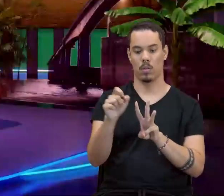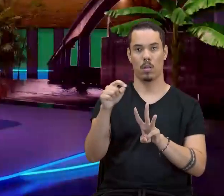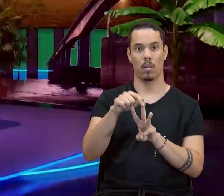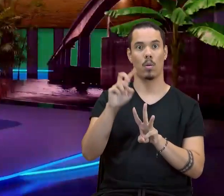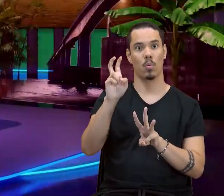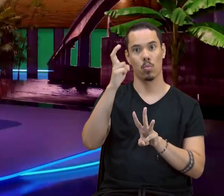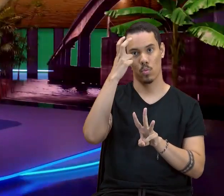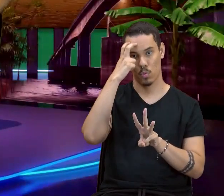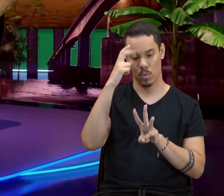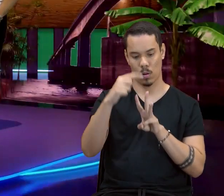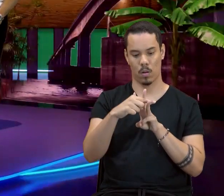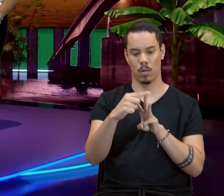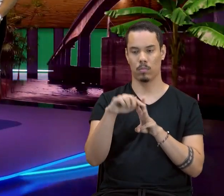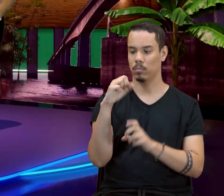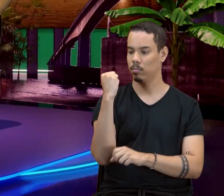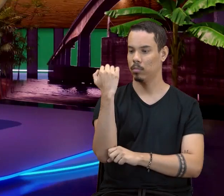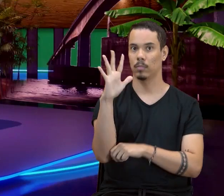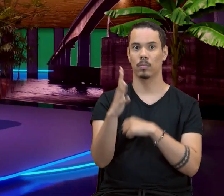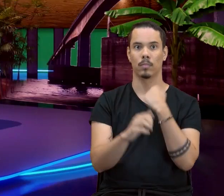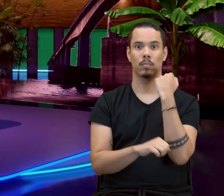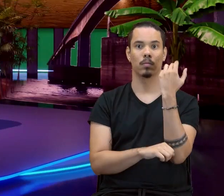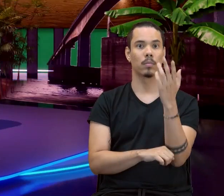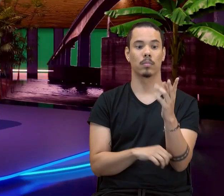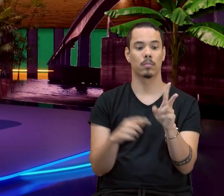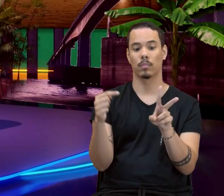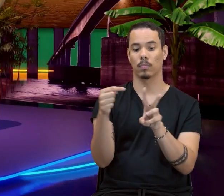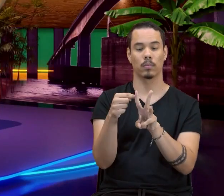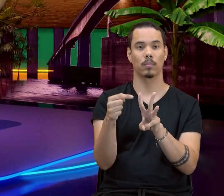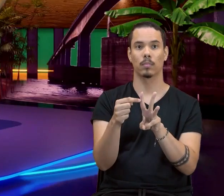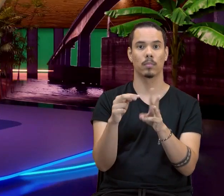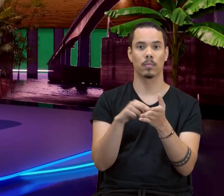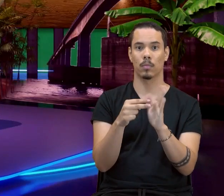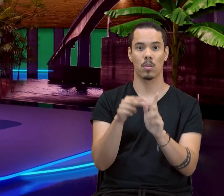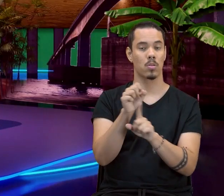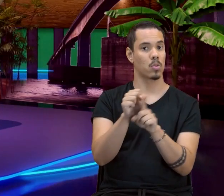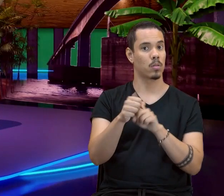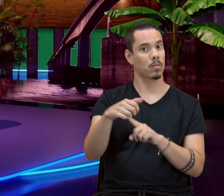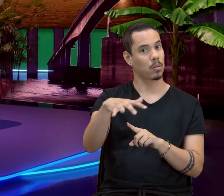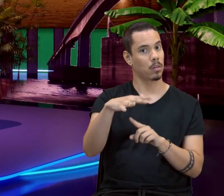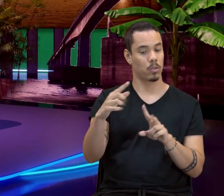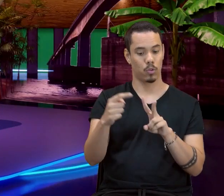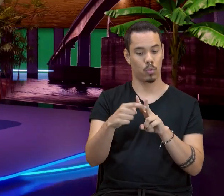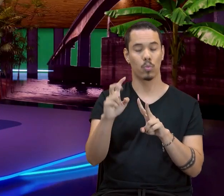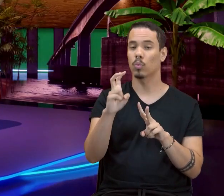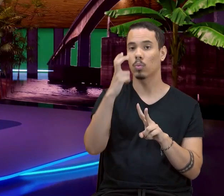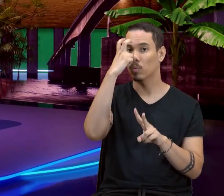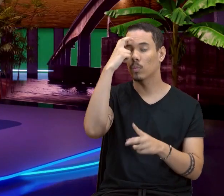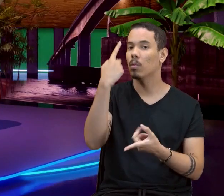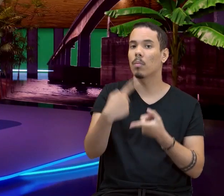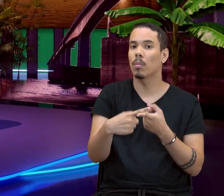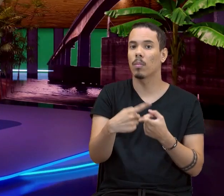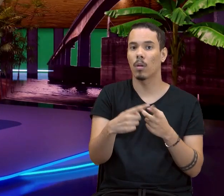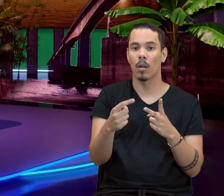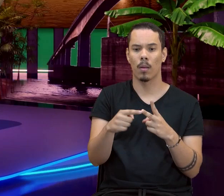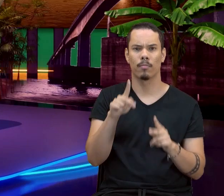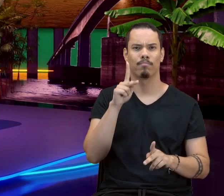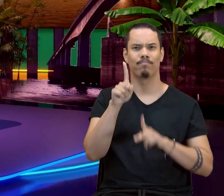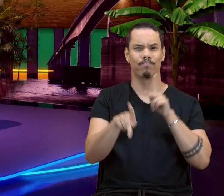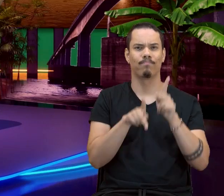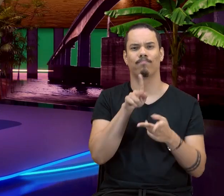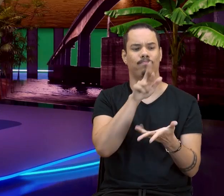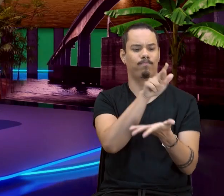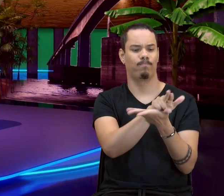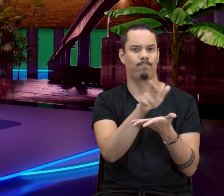aqui, ó. Social por quê? Sociedade. Sim. Cultural, porque vários povos de